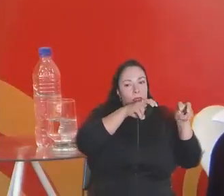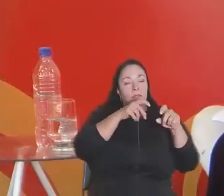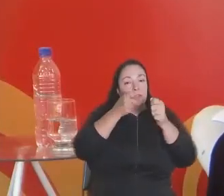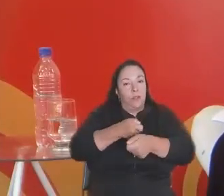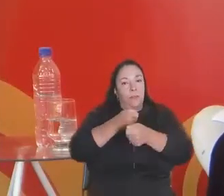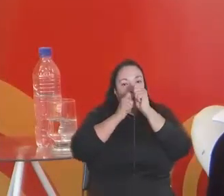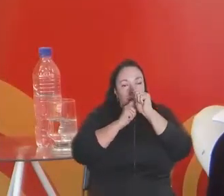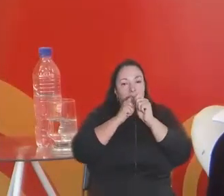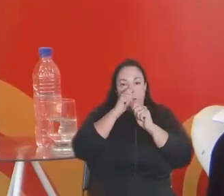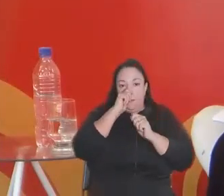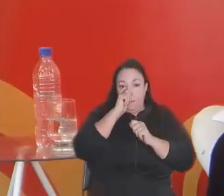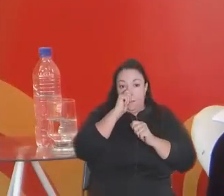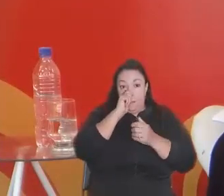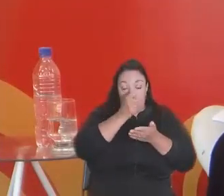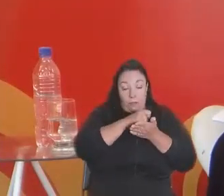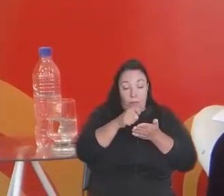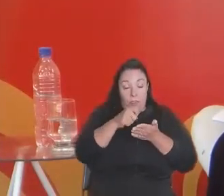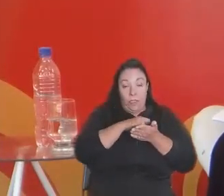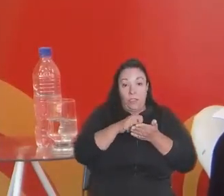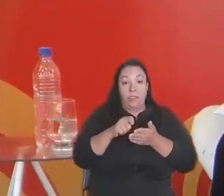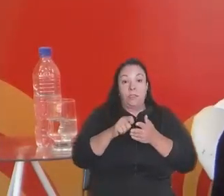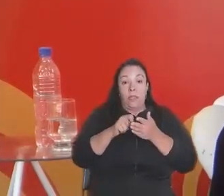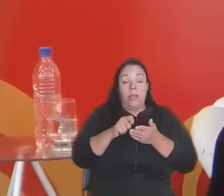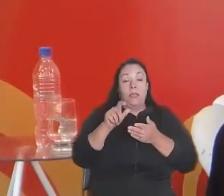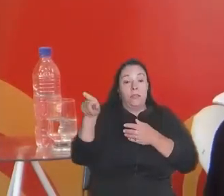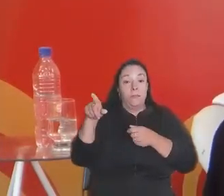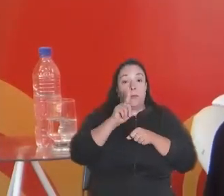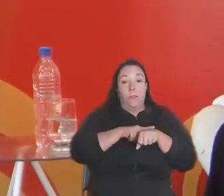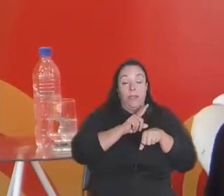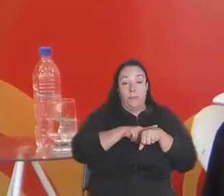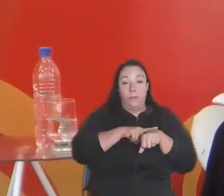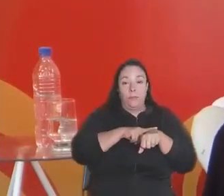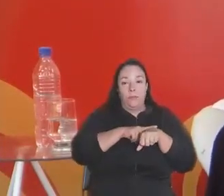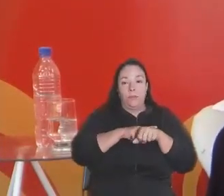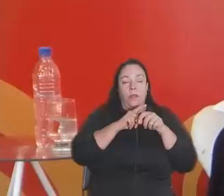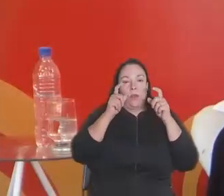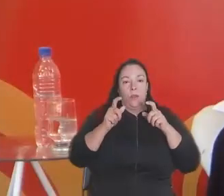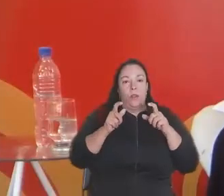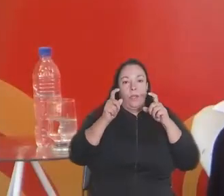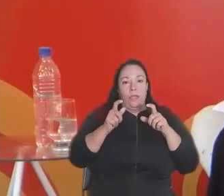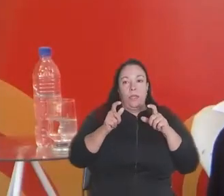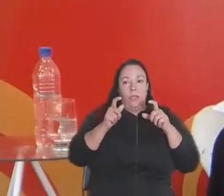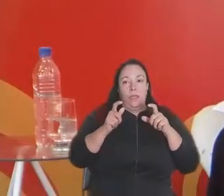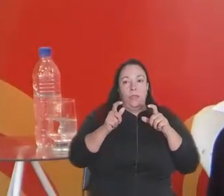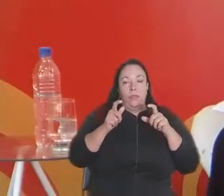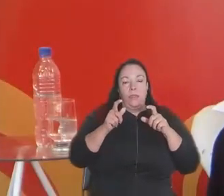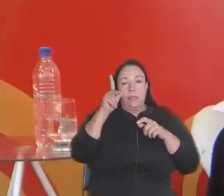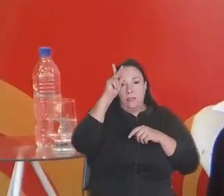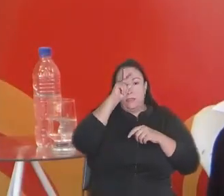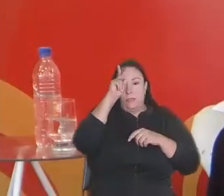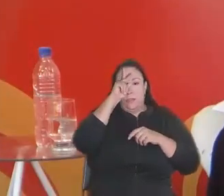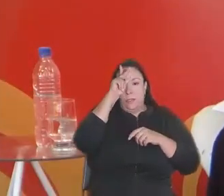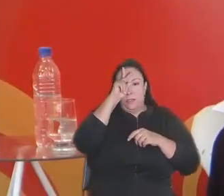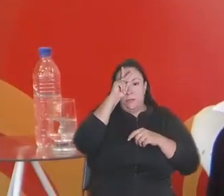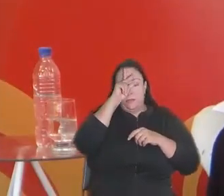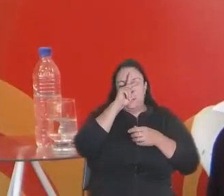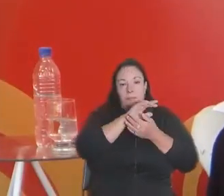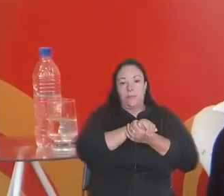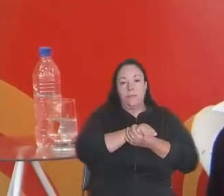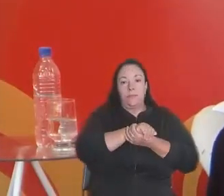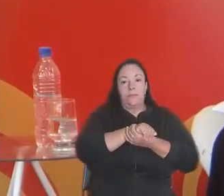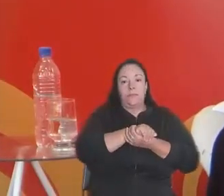vou registrar esse momento. E lá eu coloquei essa história, inclusive